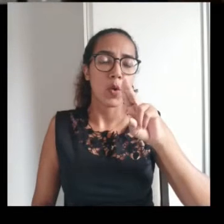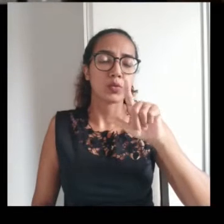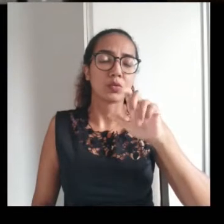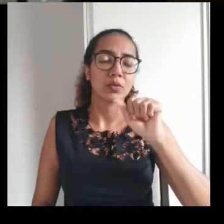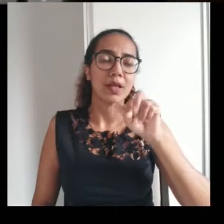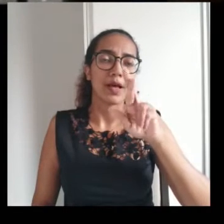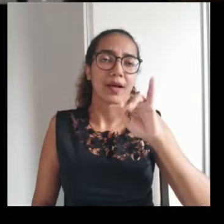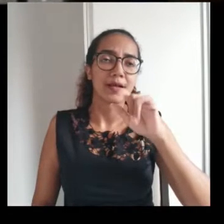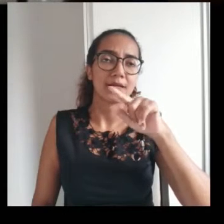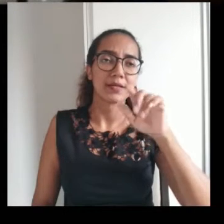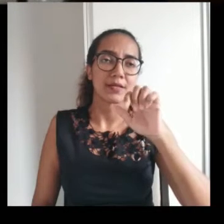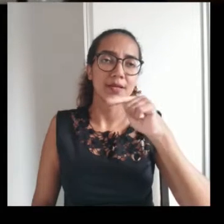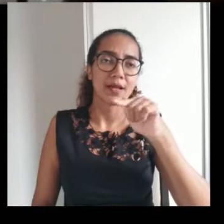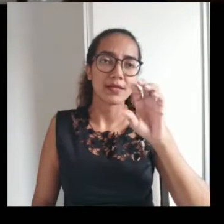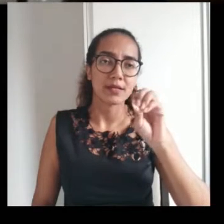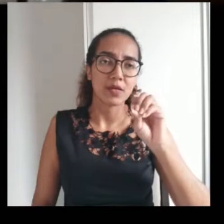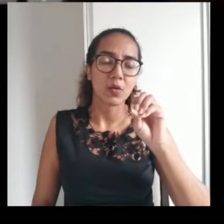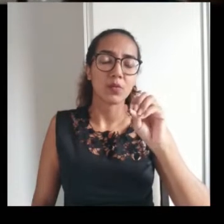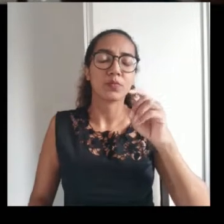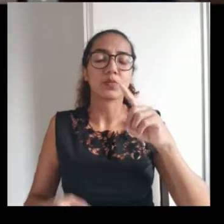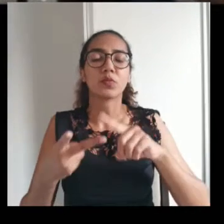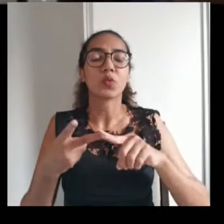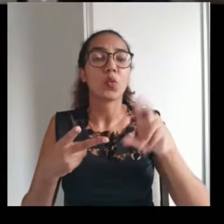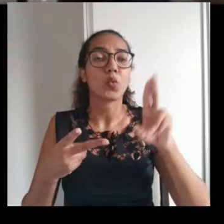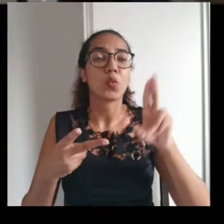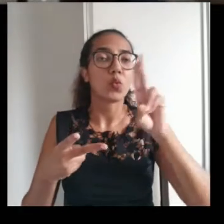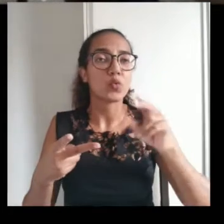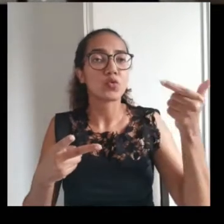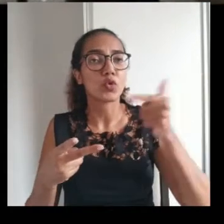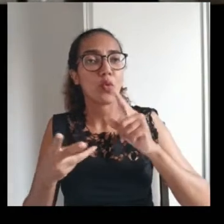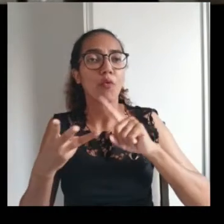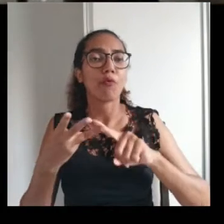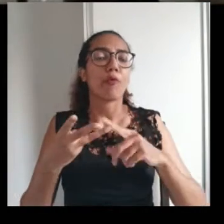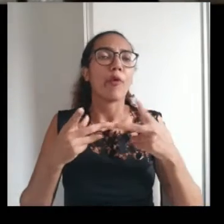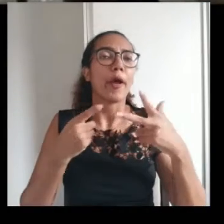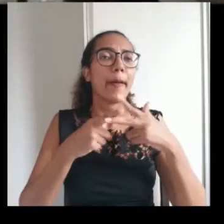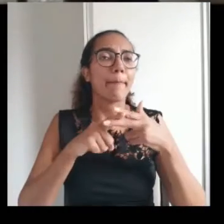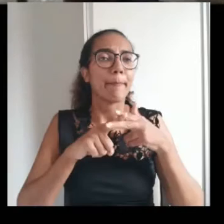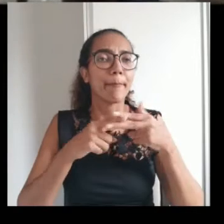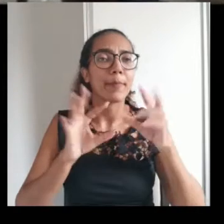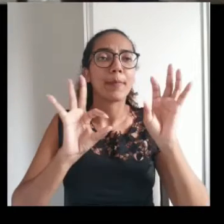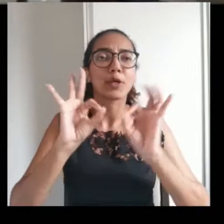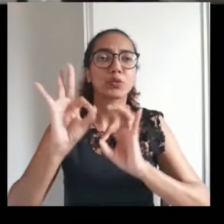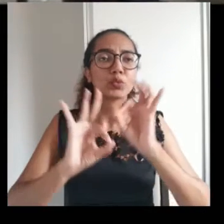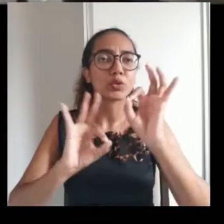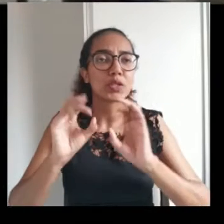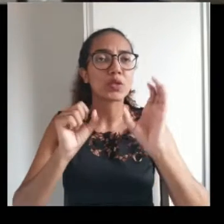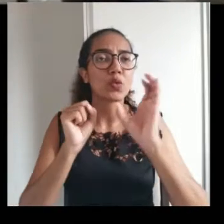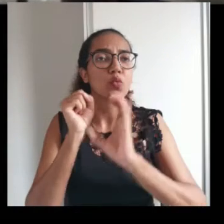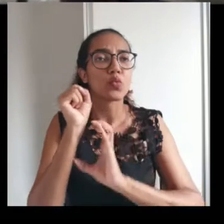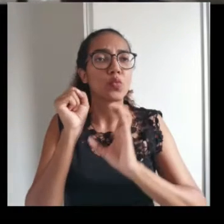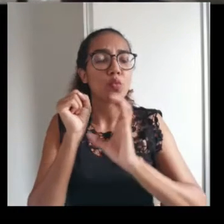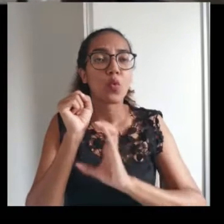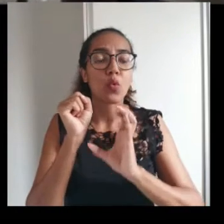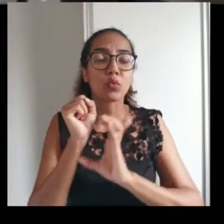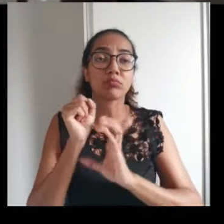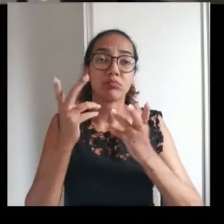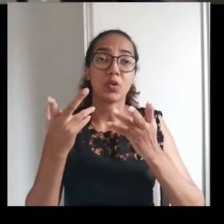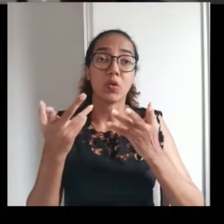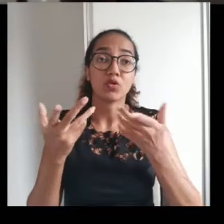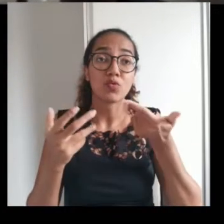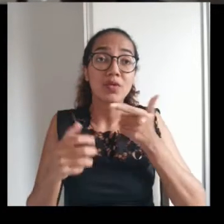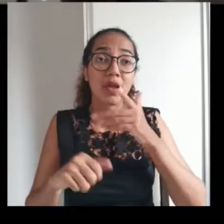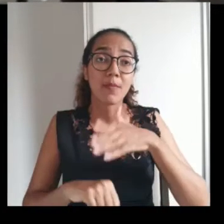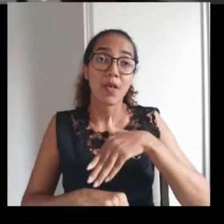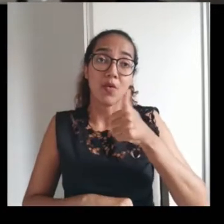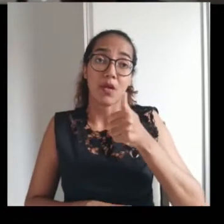reusabilidade, a manutenção, manutenções desse código, né? Ou seja, ao usar uma arquitetura